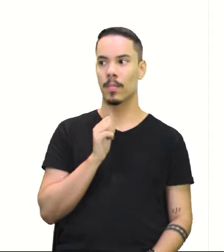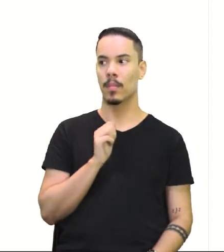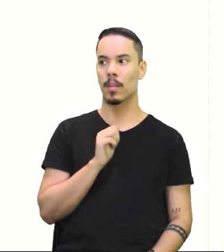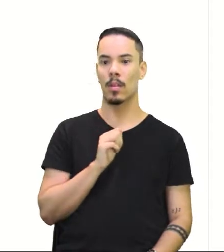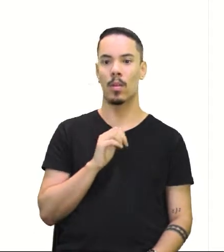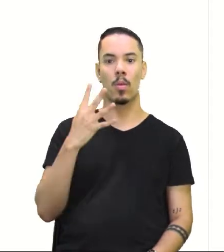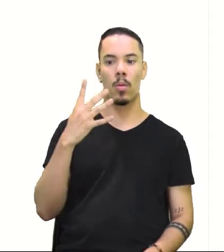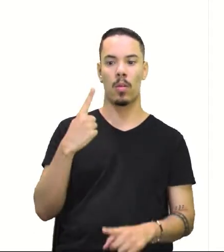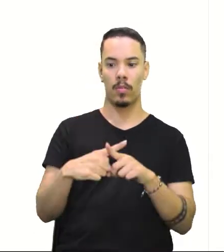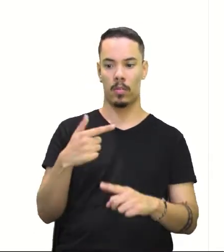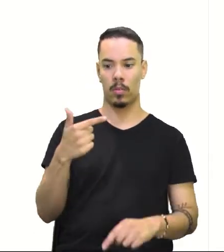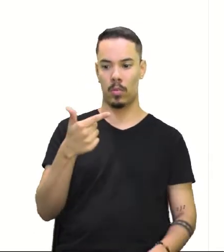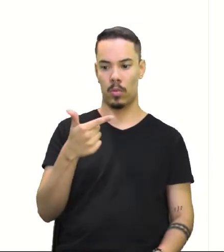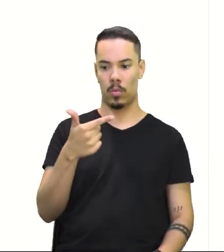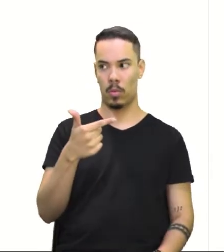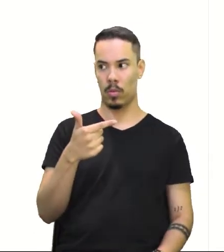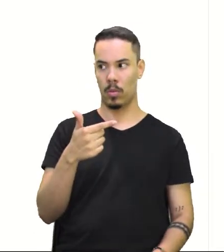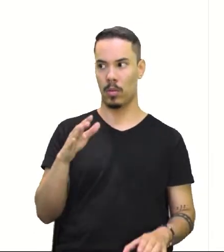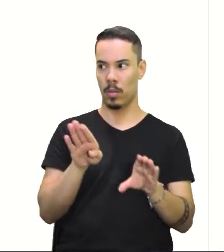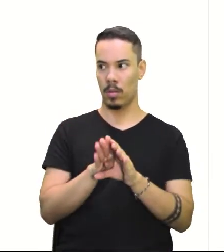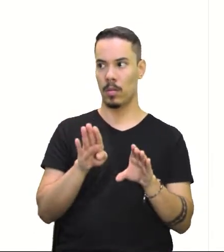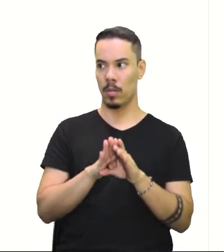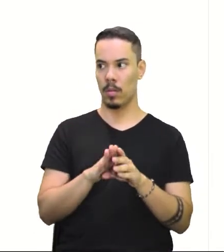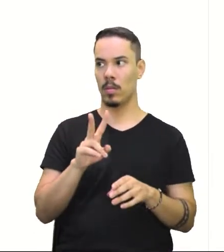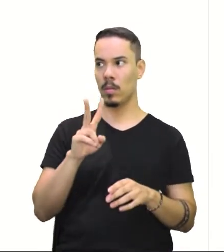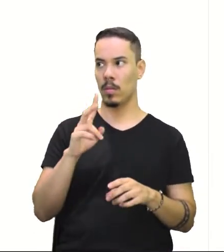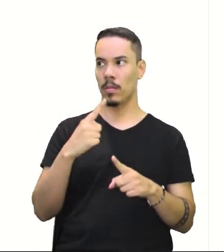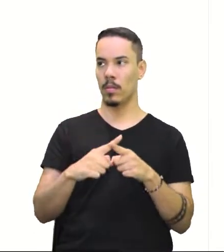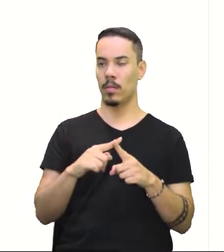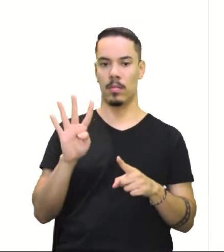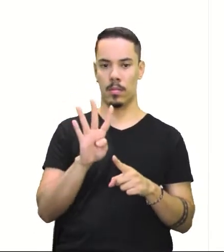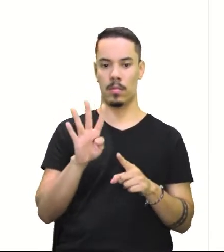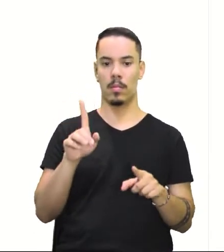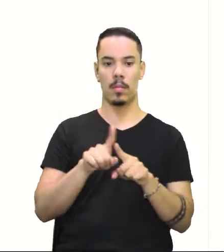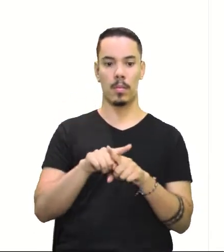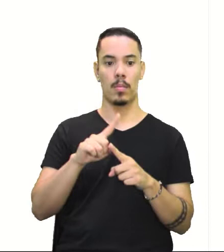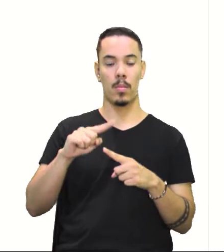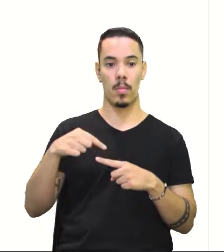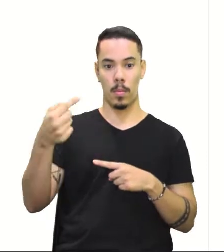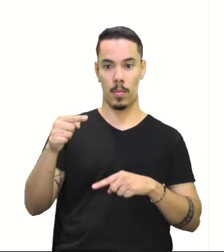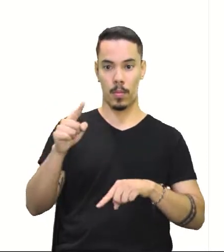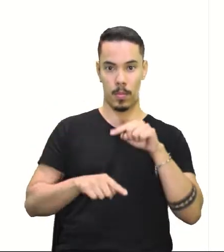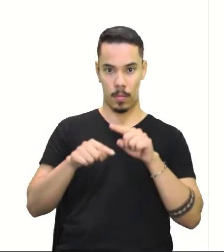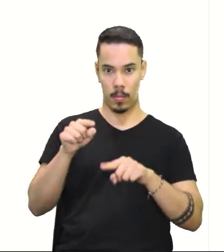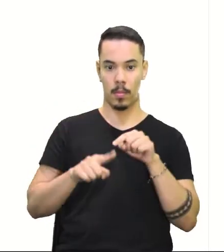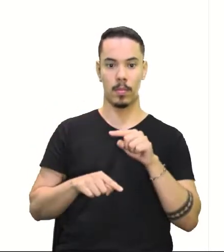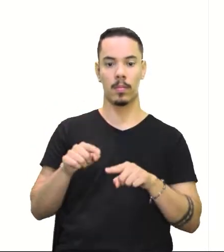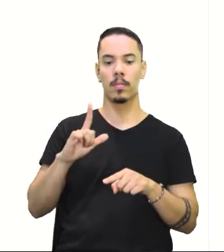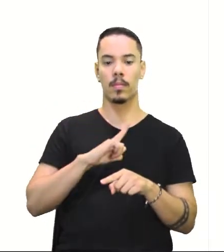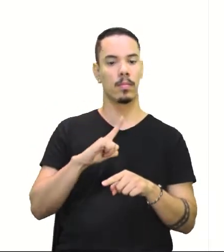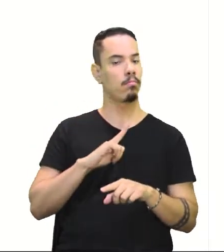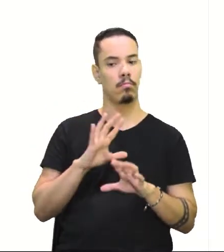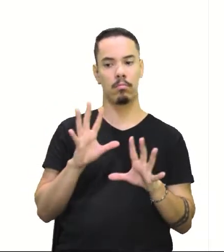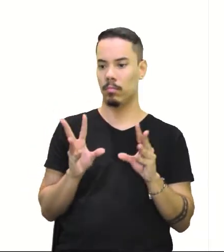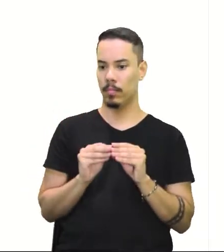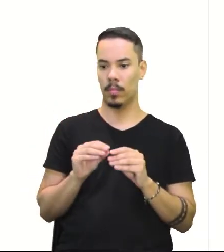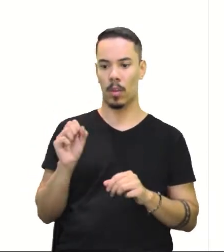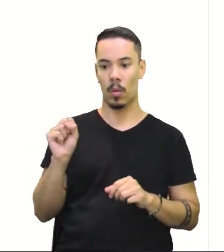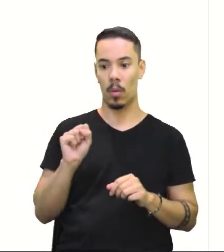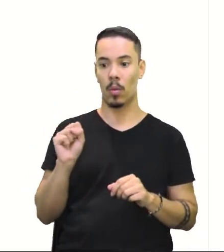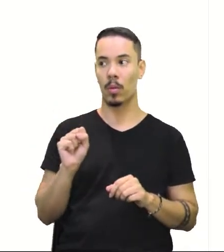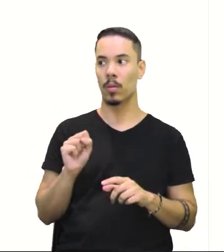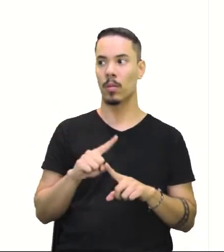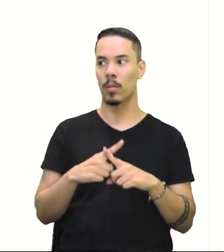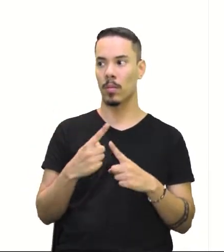8. Olha lá, 2 vezes 4, mais o próximo elemento. 0. Próximo coeficiente. Então, é 8. 8. Agora, o 8 eu